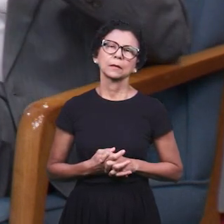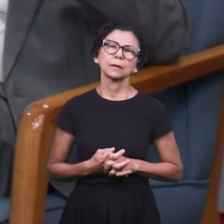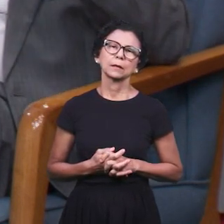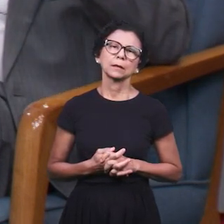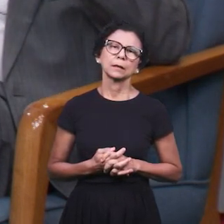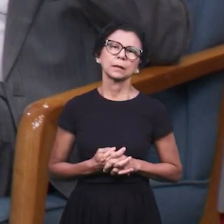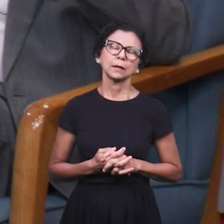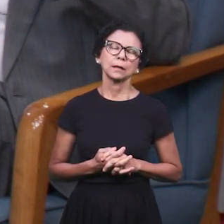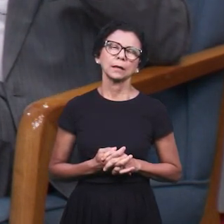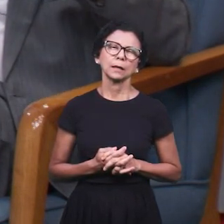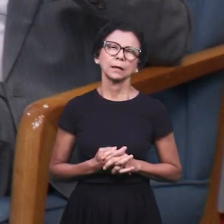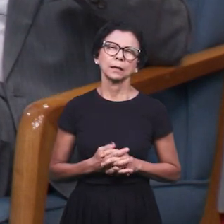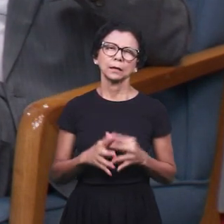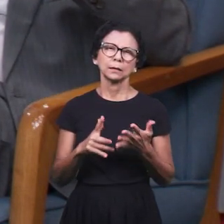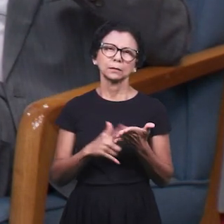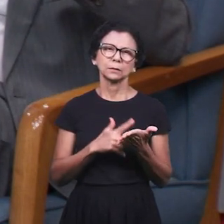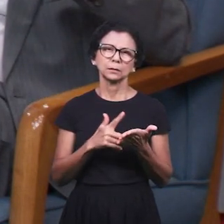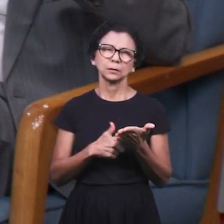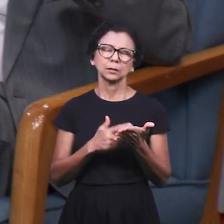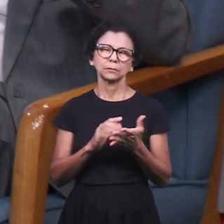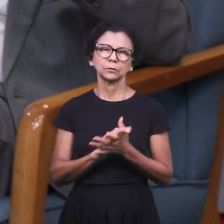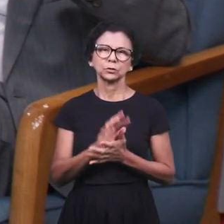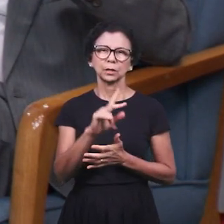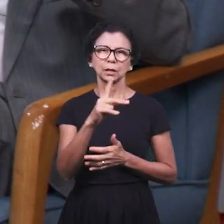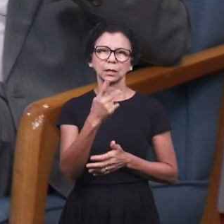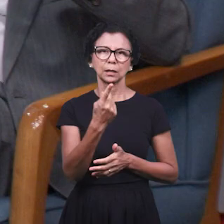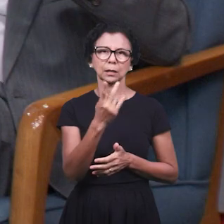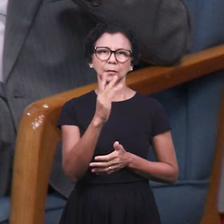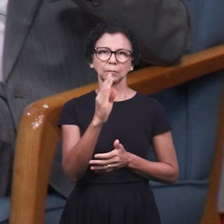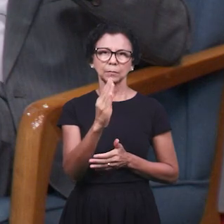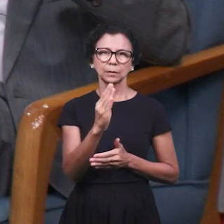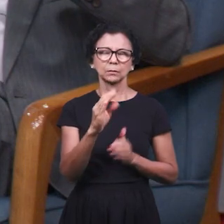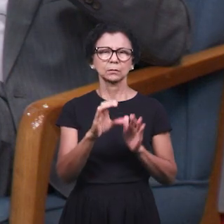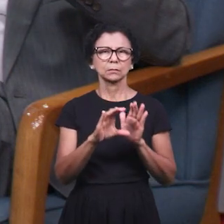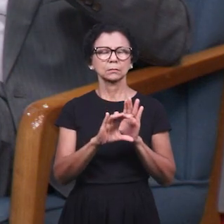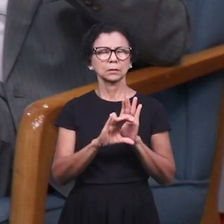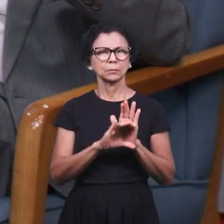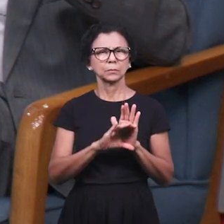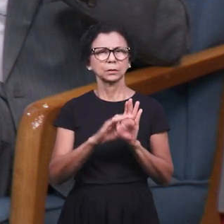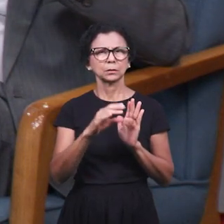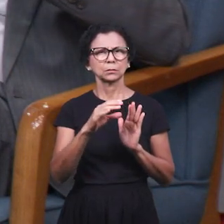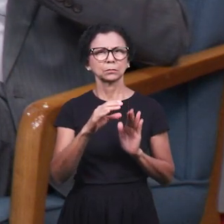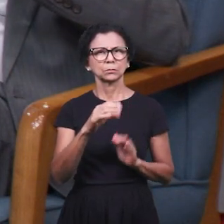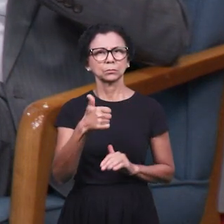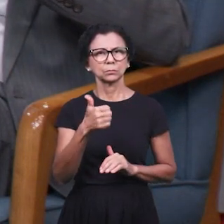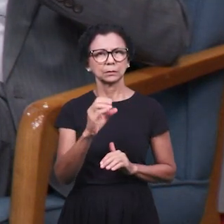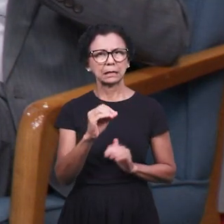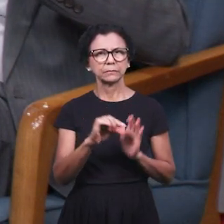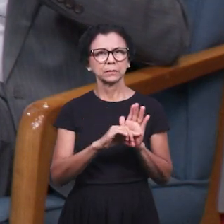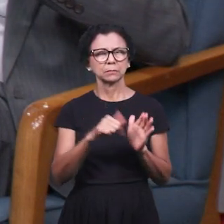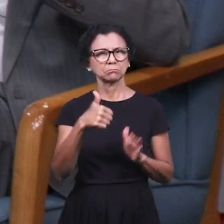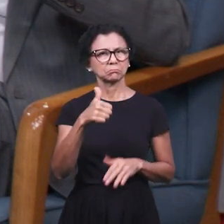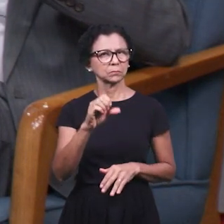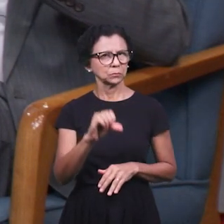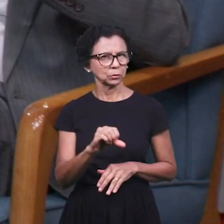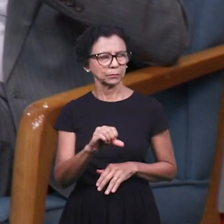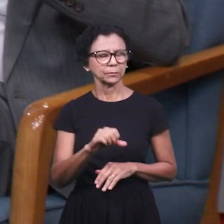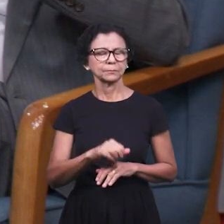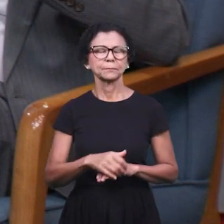naquilo que está escrito na carta aos Hebreus. Capítulo 10, se não me engano, versículo